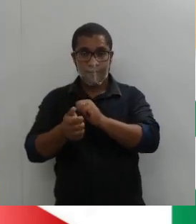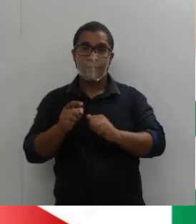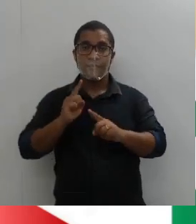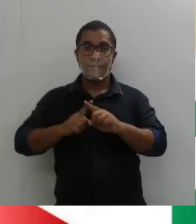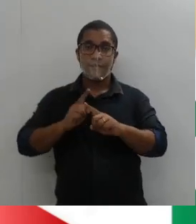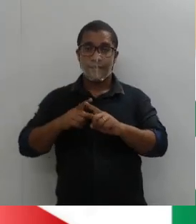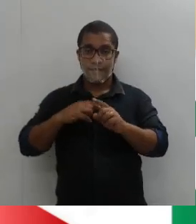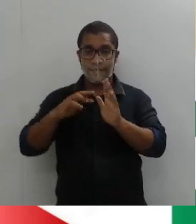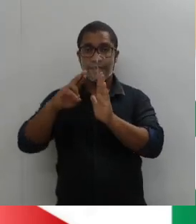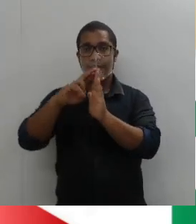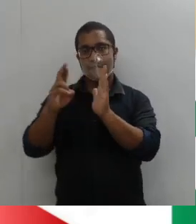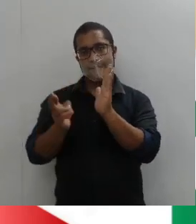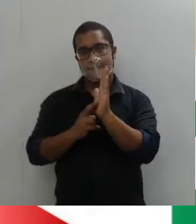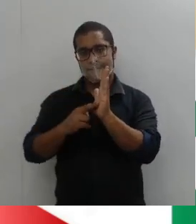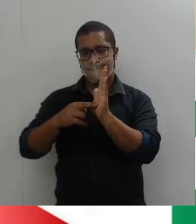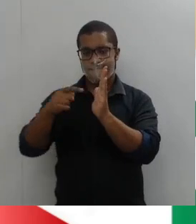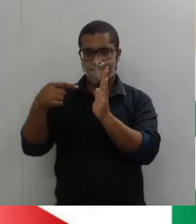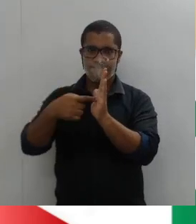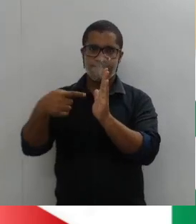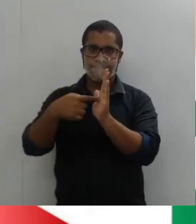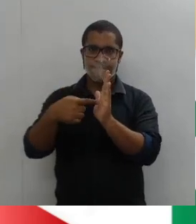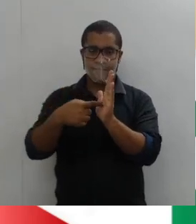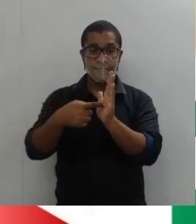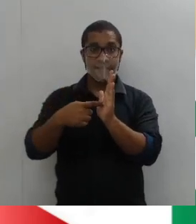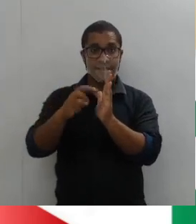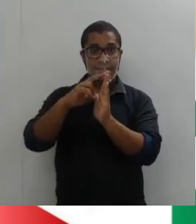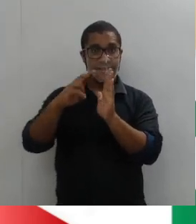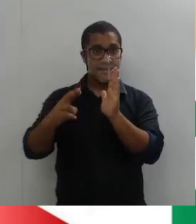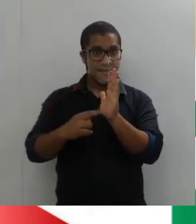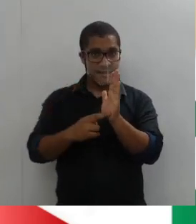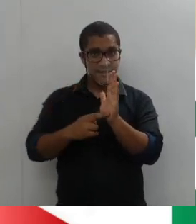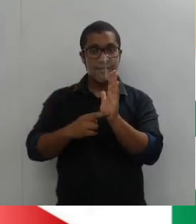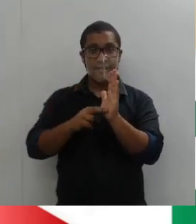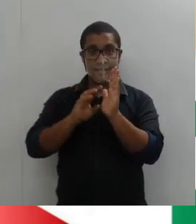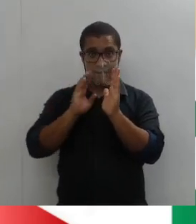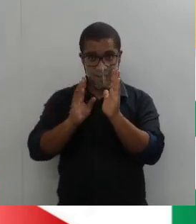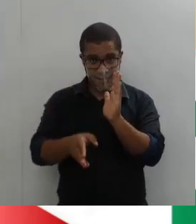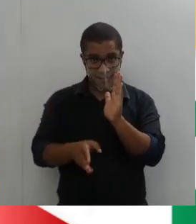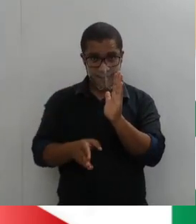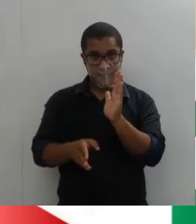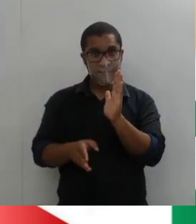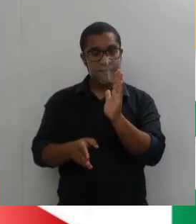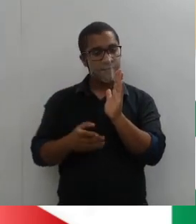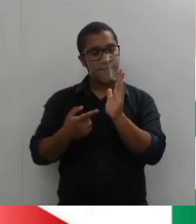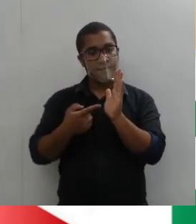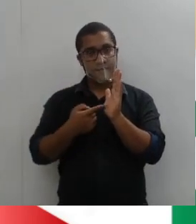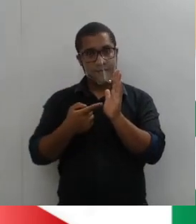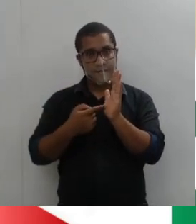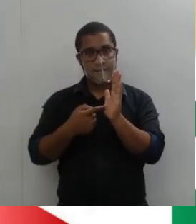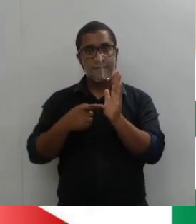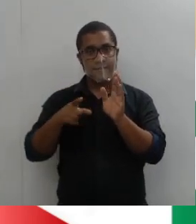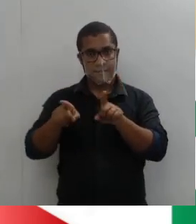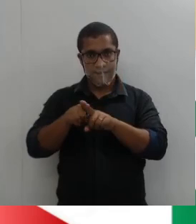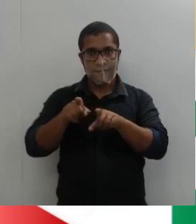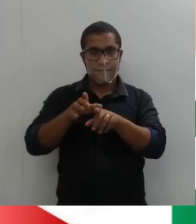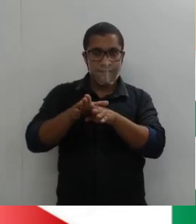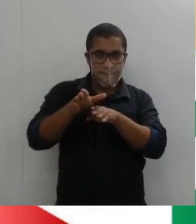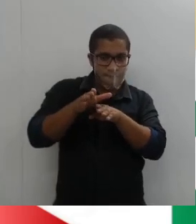tem regra específica e uma regra estabelecida e uma regra também orientada